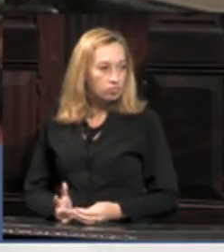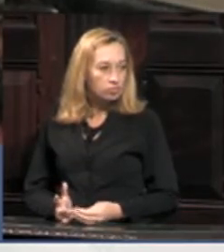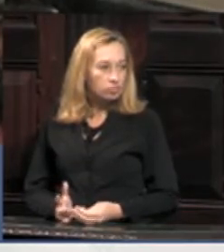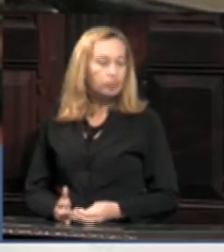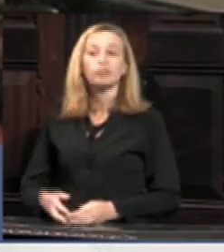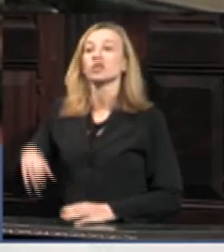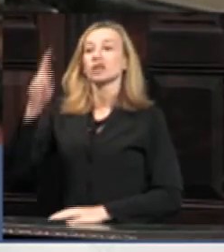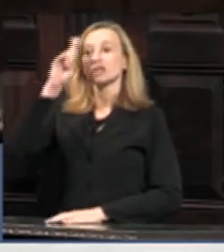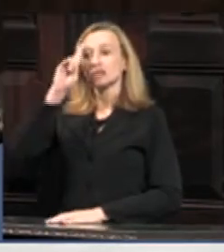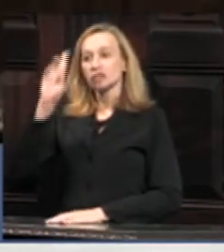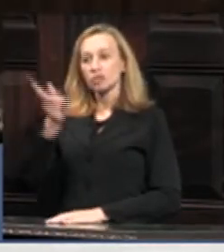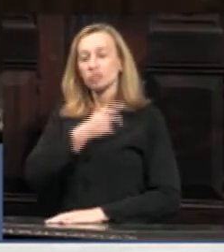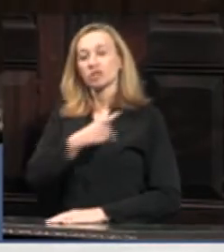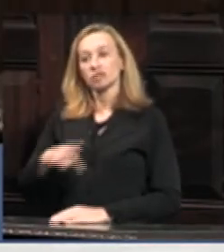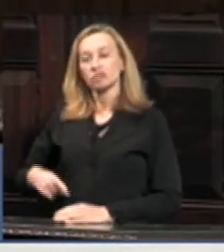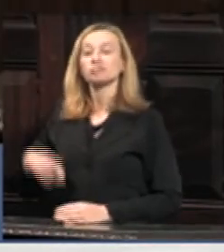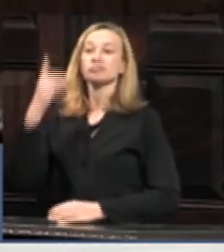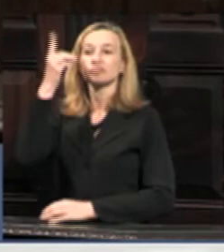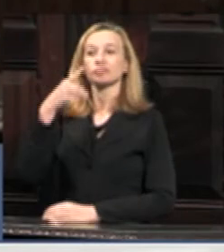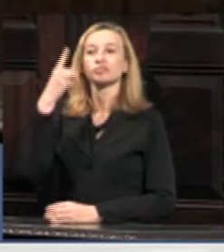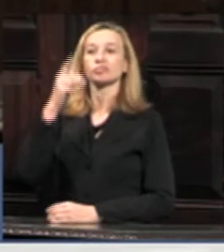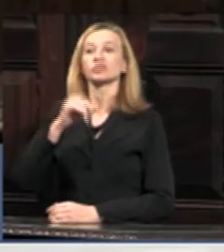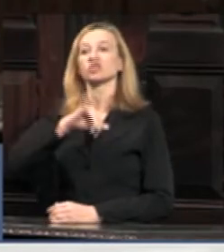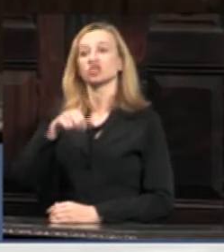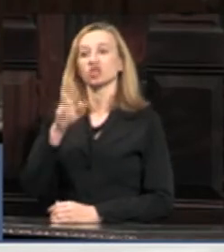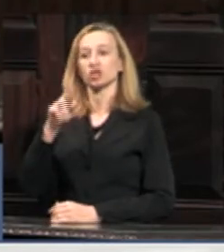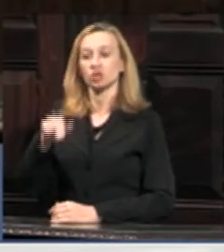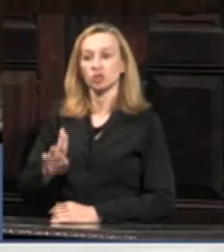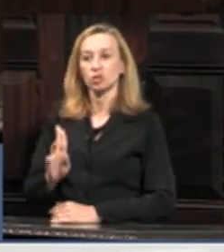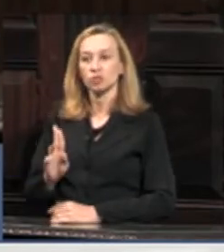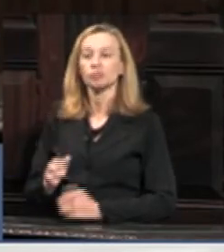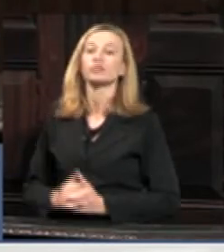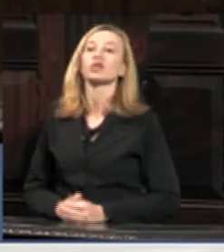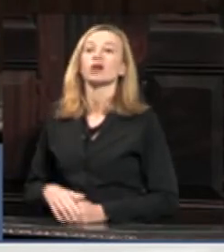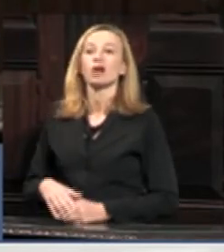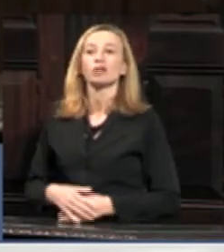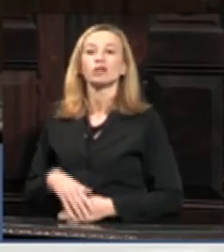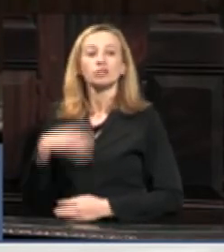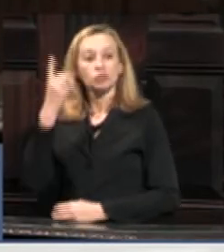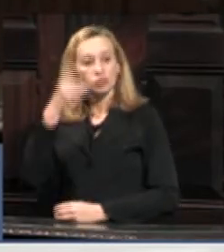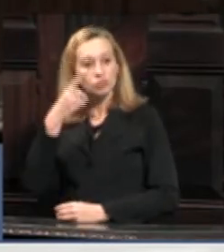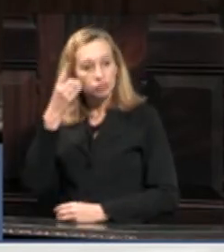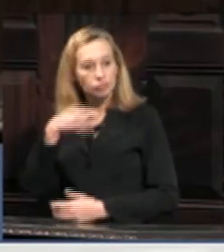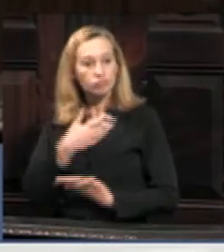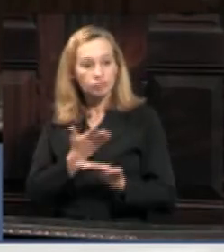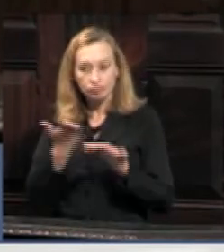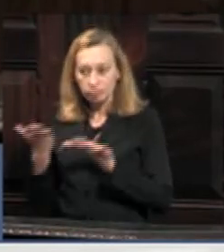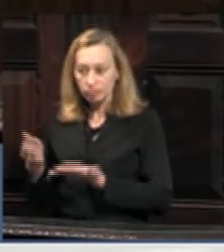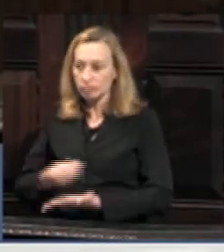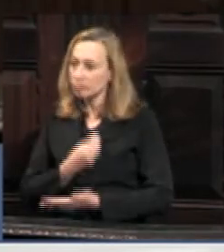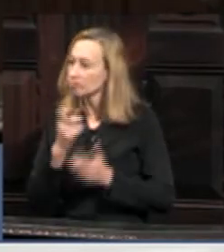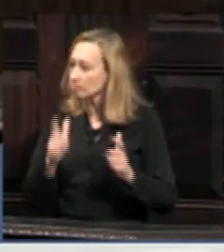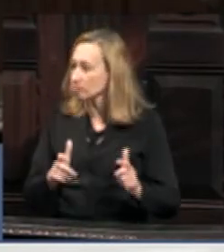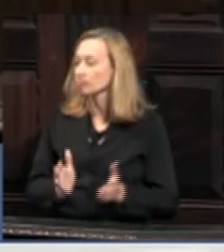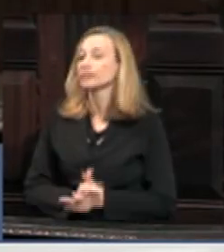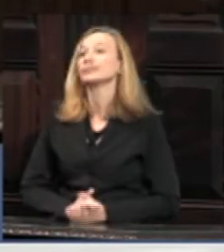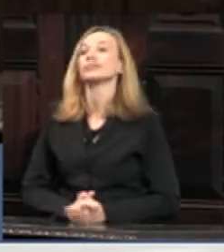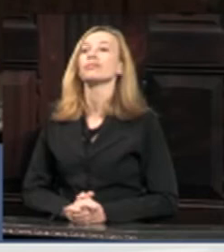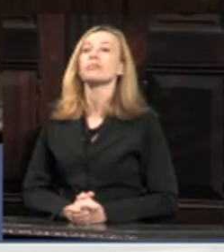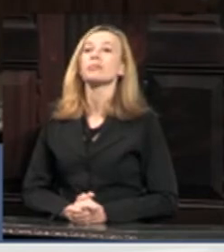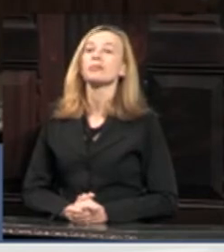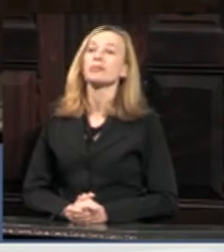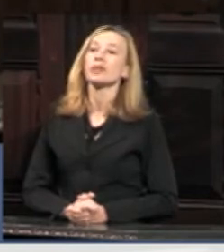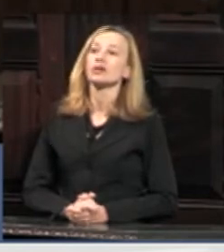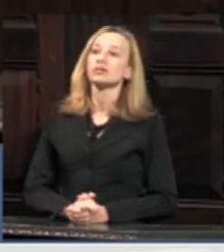Senhor presidente, deputado Jânio Mendes, senhores deputados ainda presentes, cidadãos que